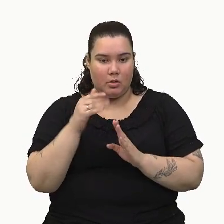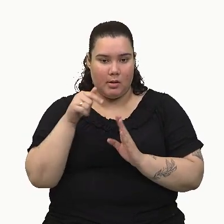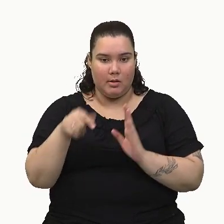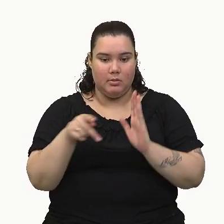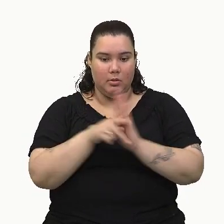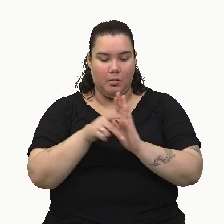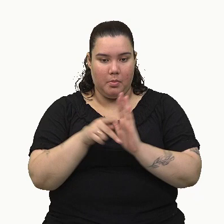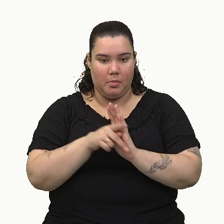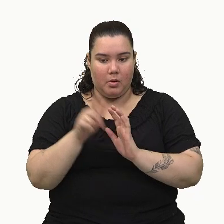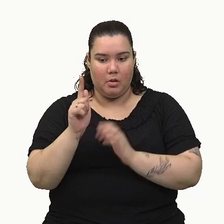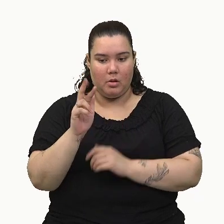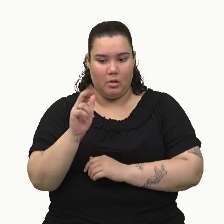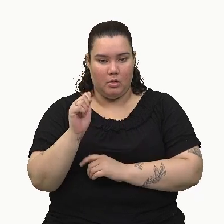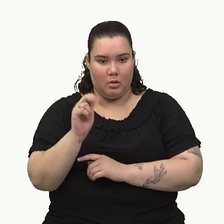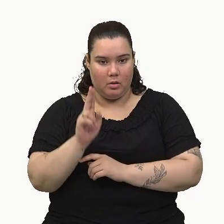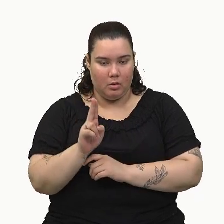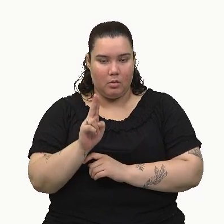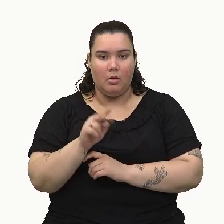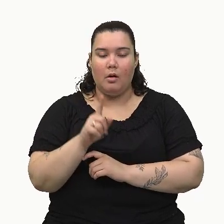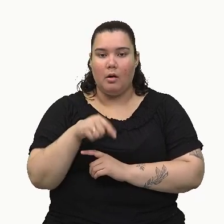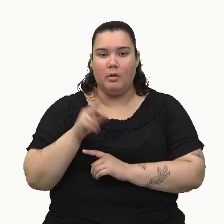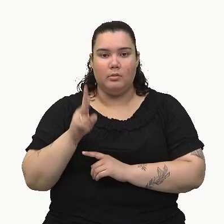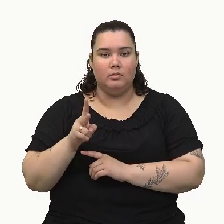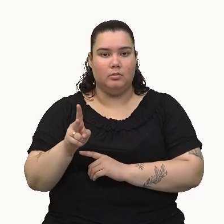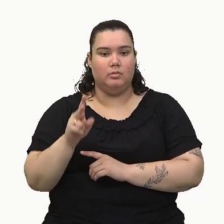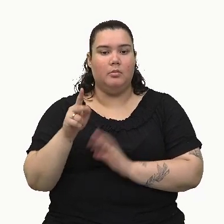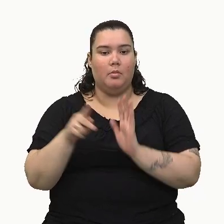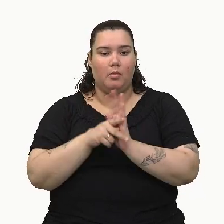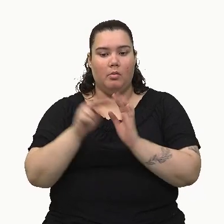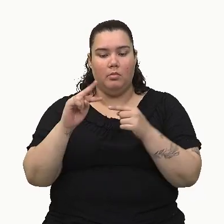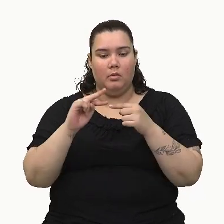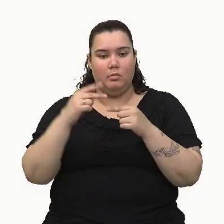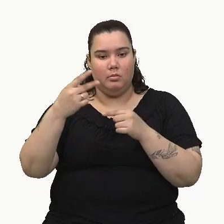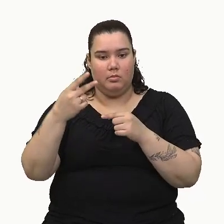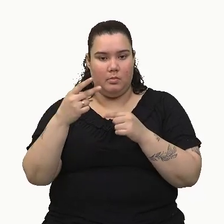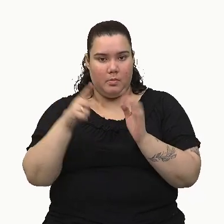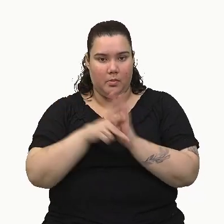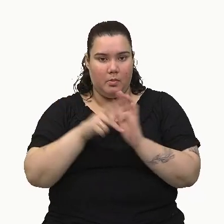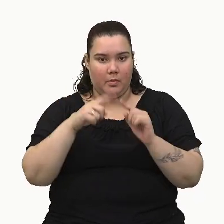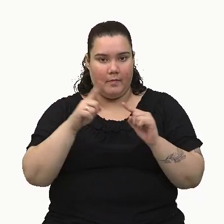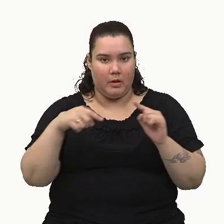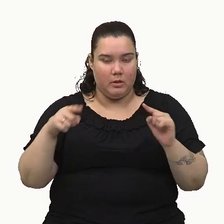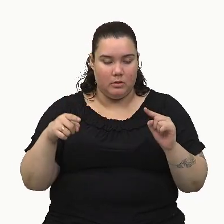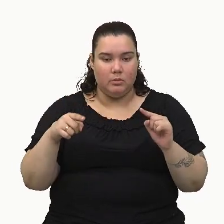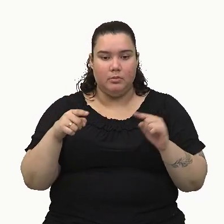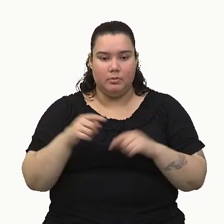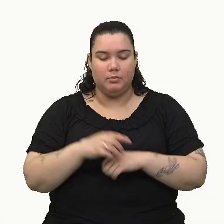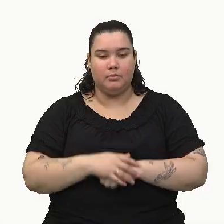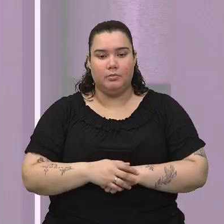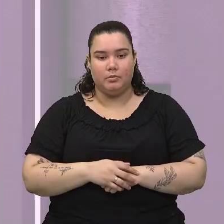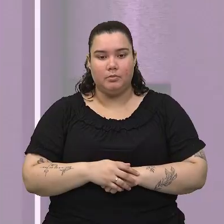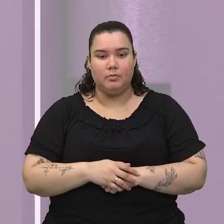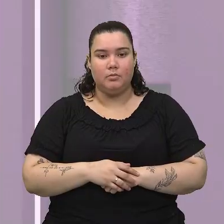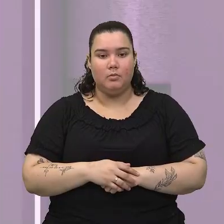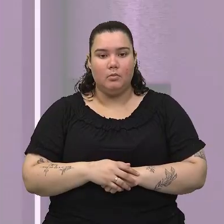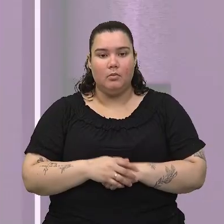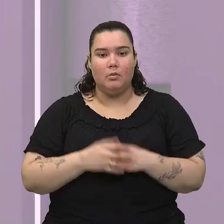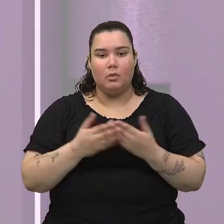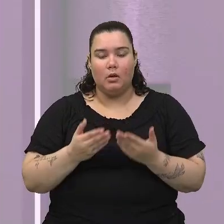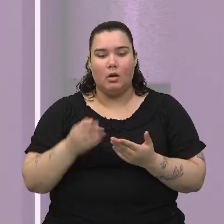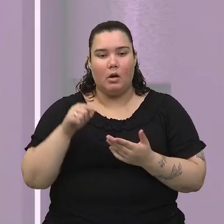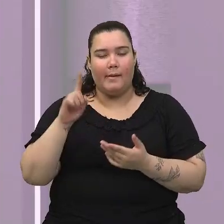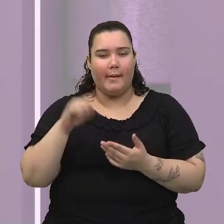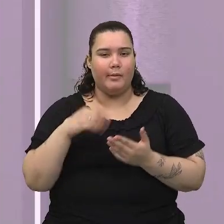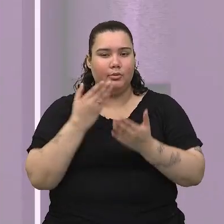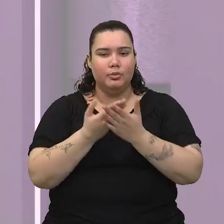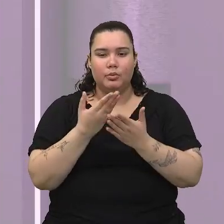função polinomial sempre é o expoente da variável. Aqui nesse caso estamos trabalhando com f de